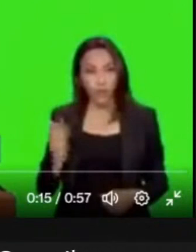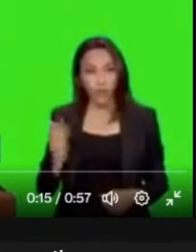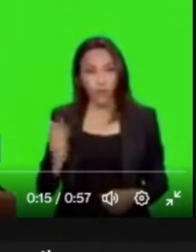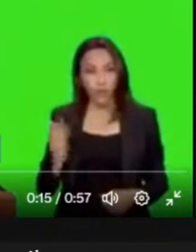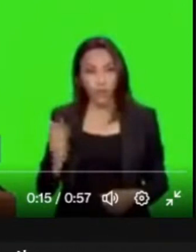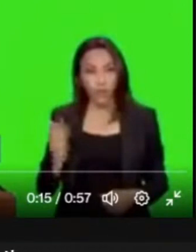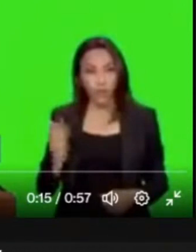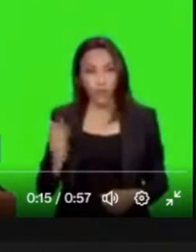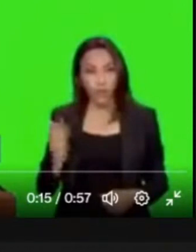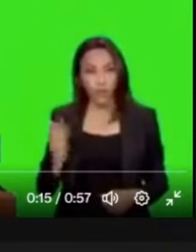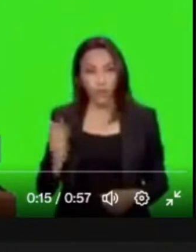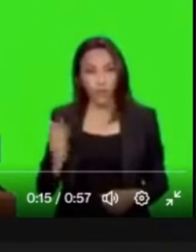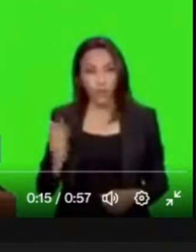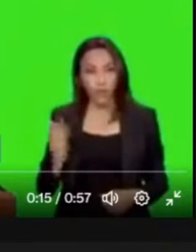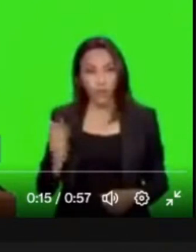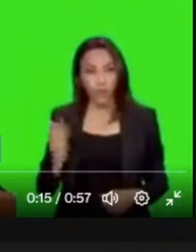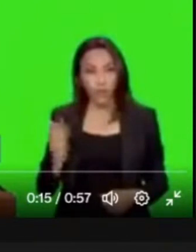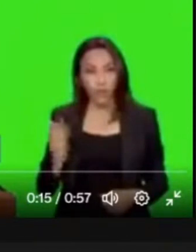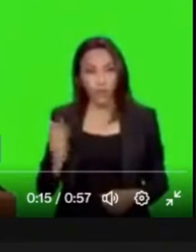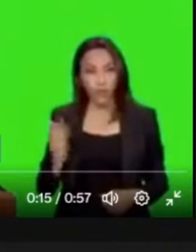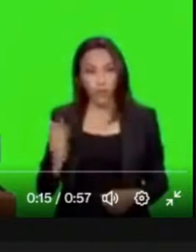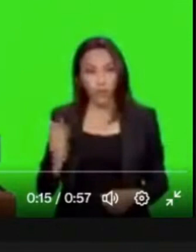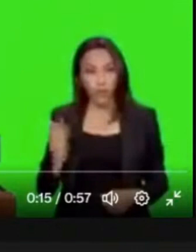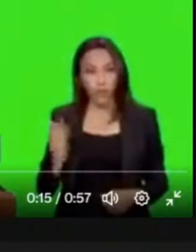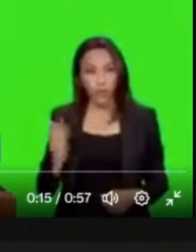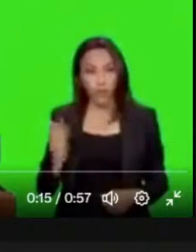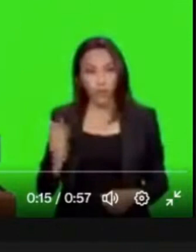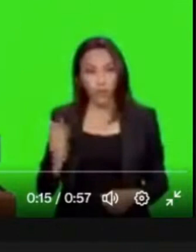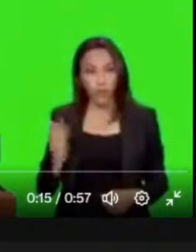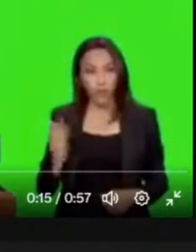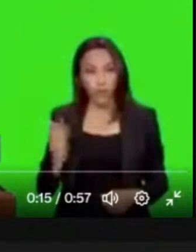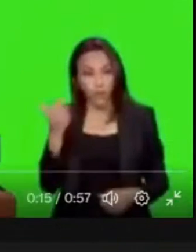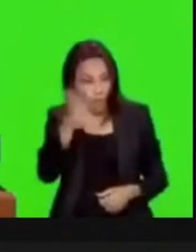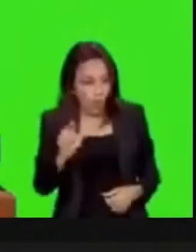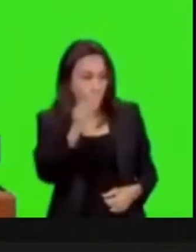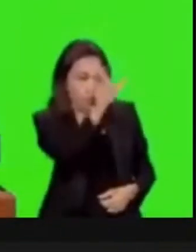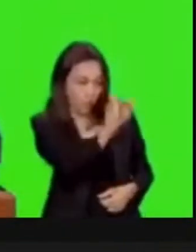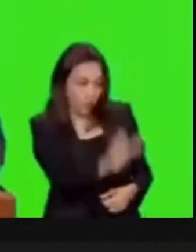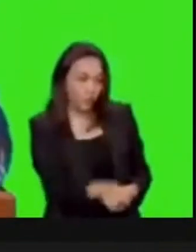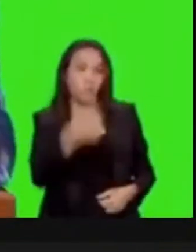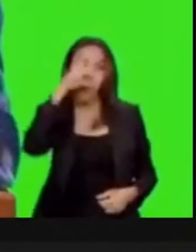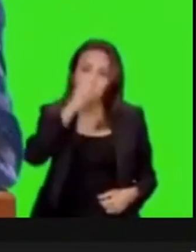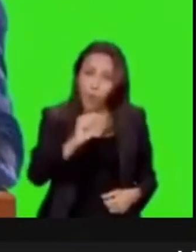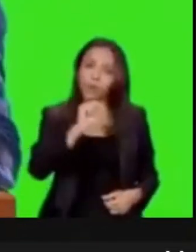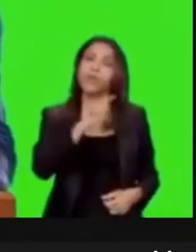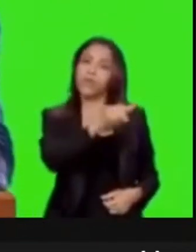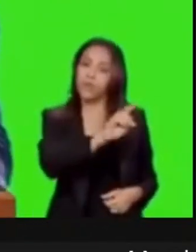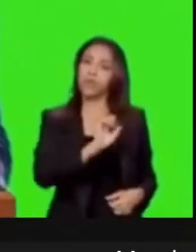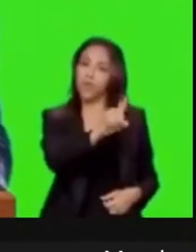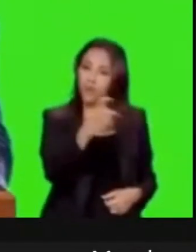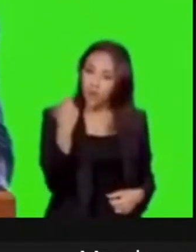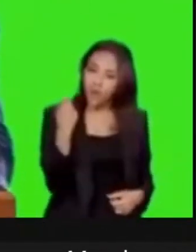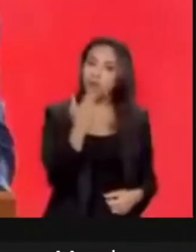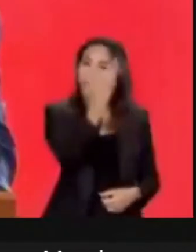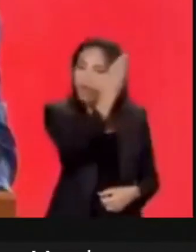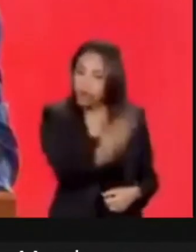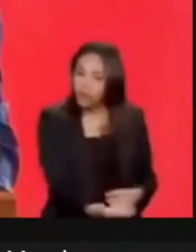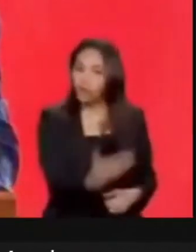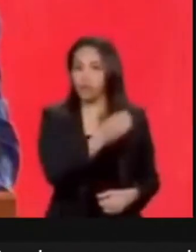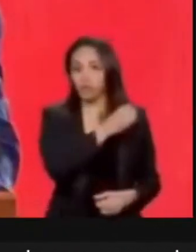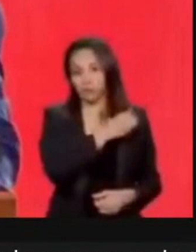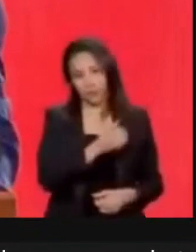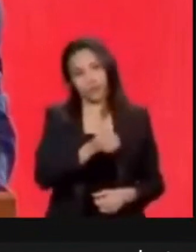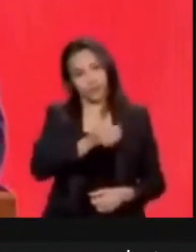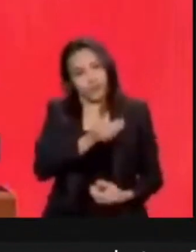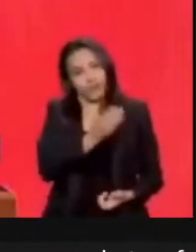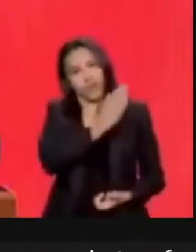vexamenoso olha olha o que que o Flávio Dino Fala claro esse quase o Fidel